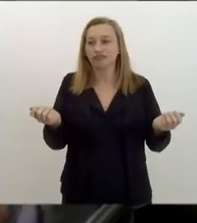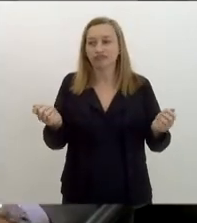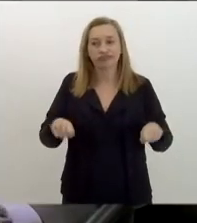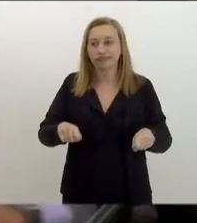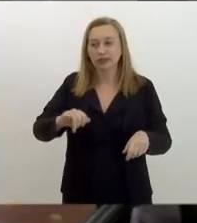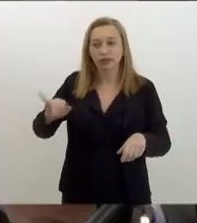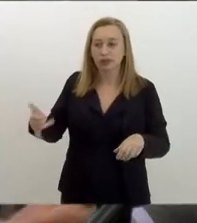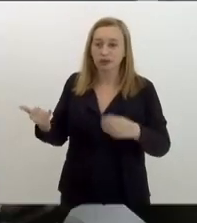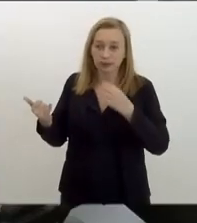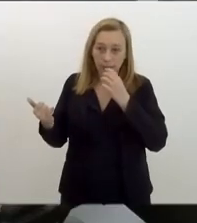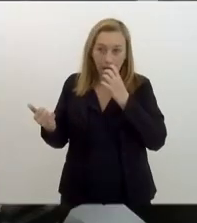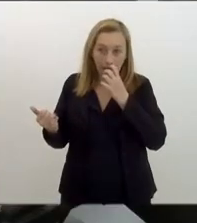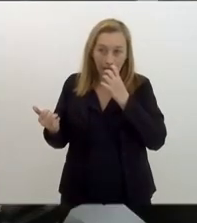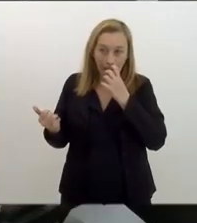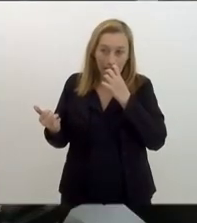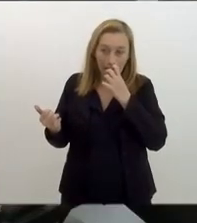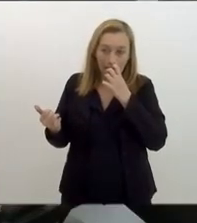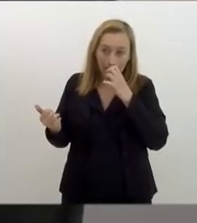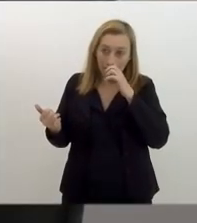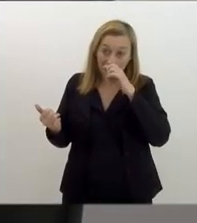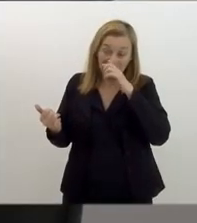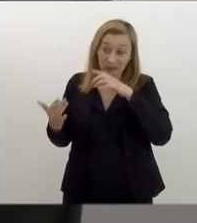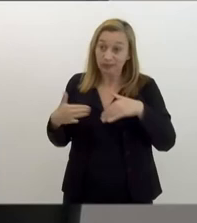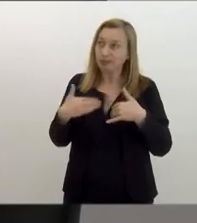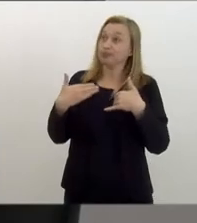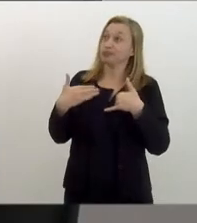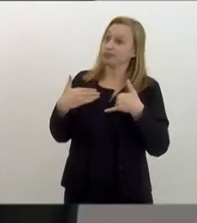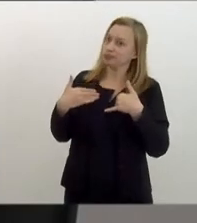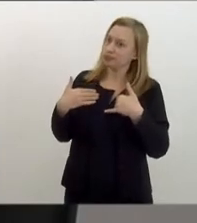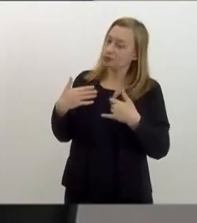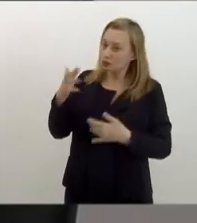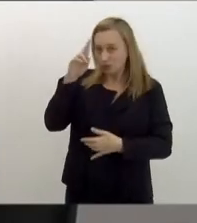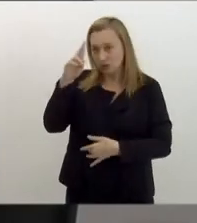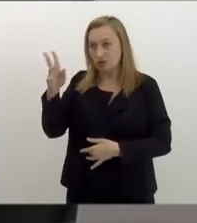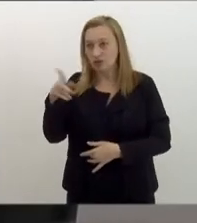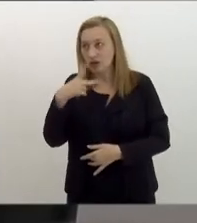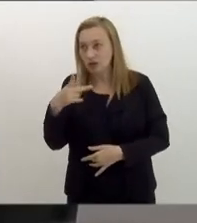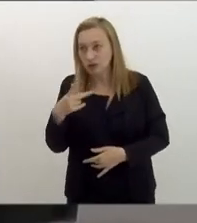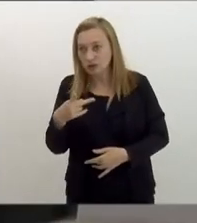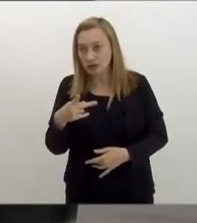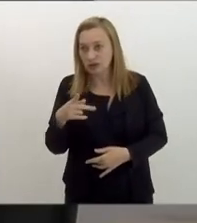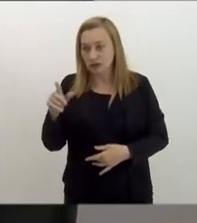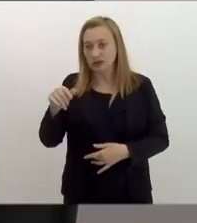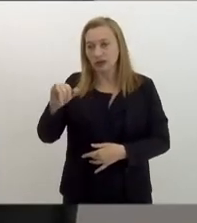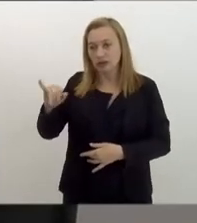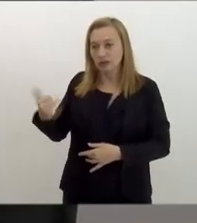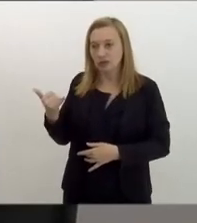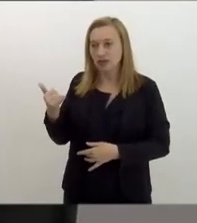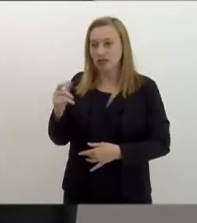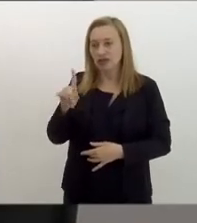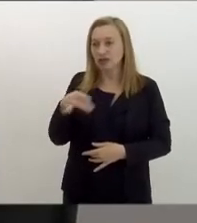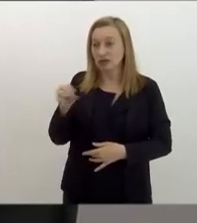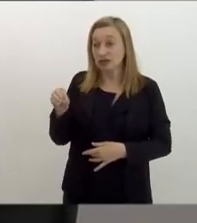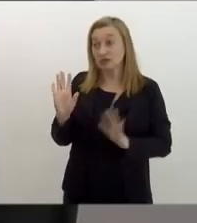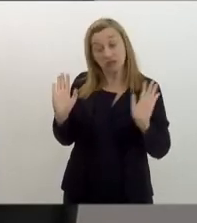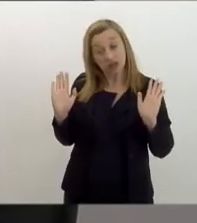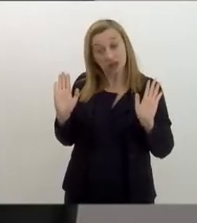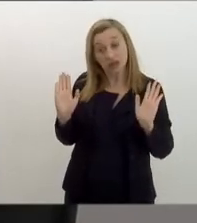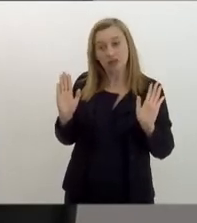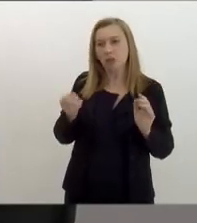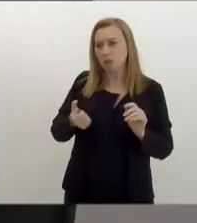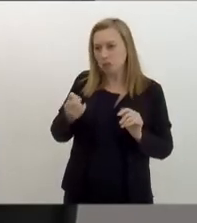utilizá-lo por isso até me surpreendi Quando o senhor falou que eles são aproveitados na liquidação mas